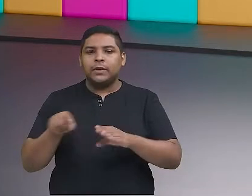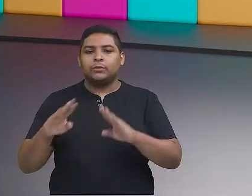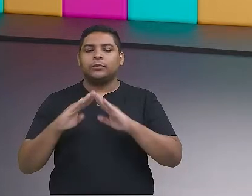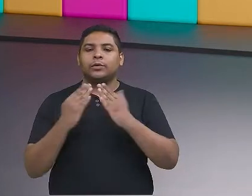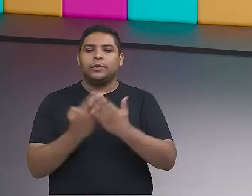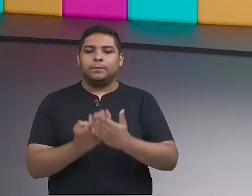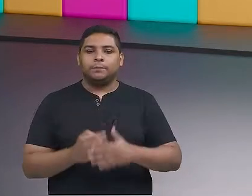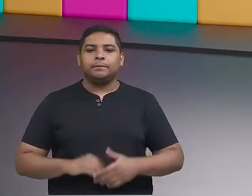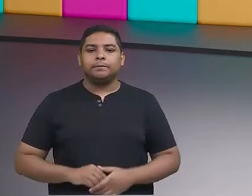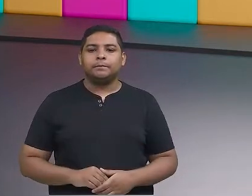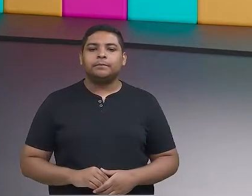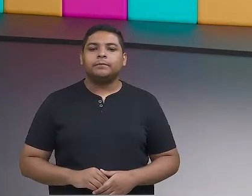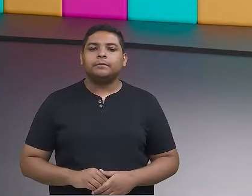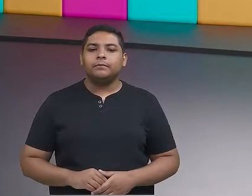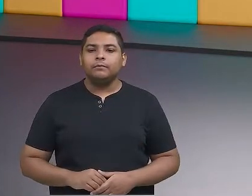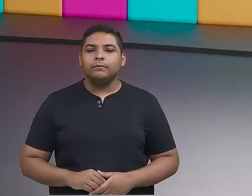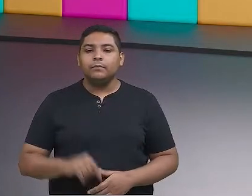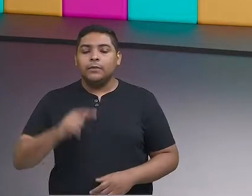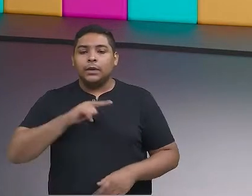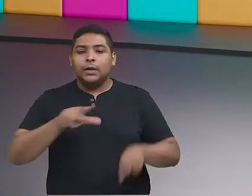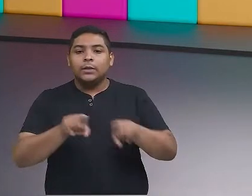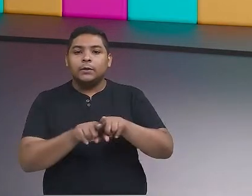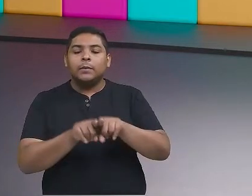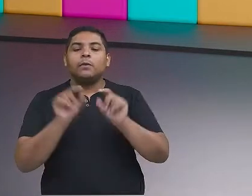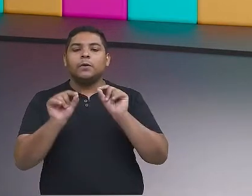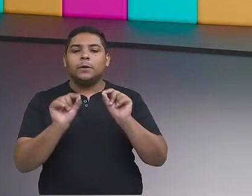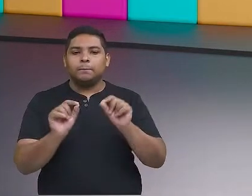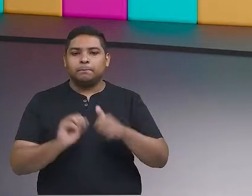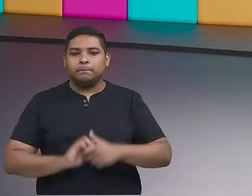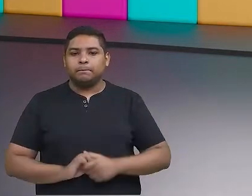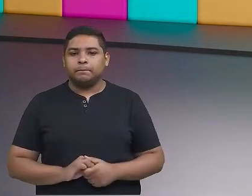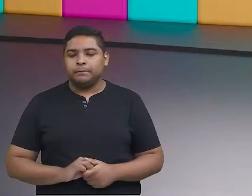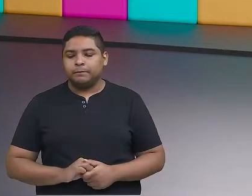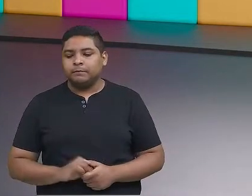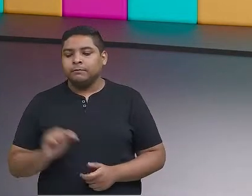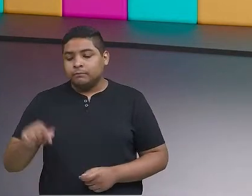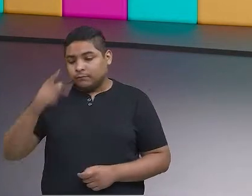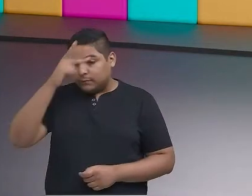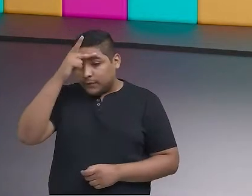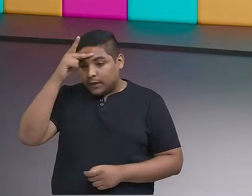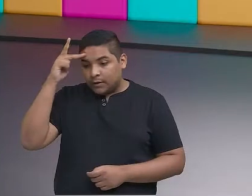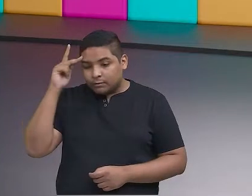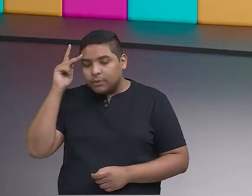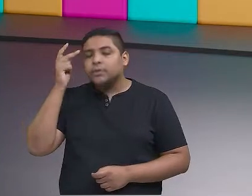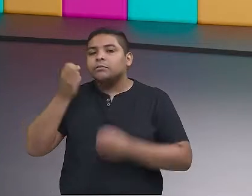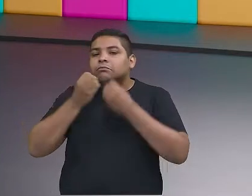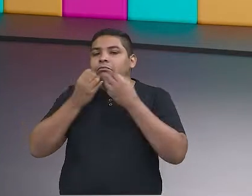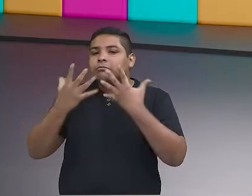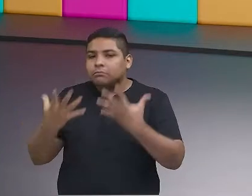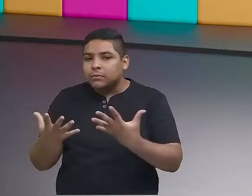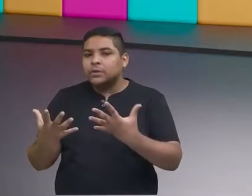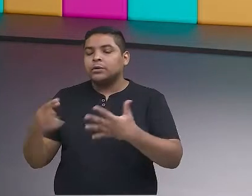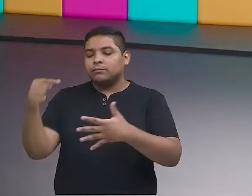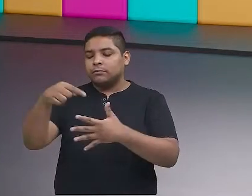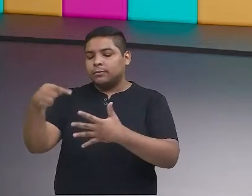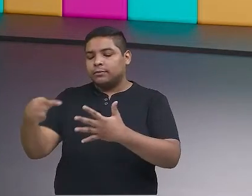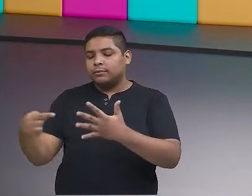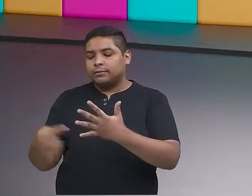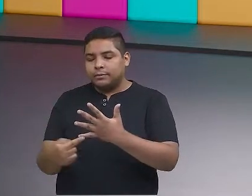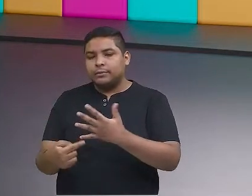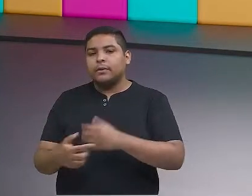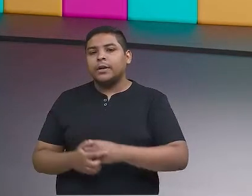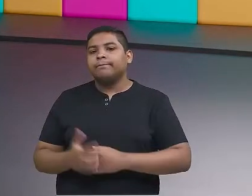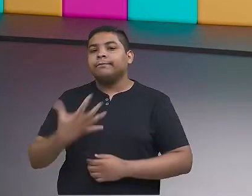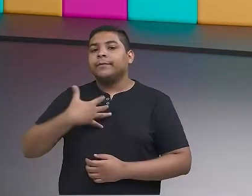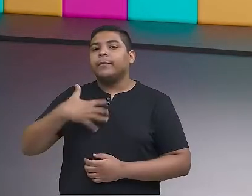Tem também a situação em que, quando a pessoa é generosa, amigável, respeitosa, ela não vai gostar